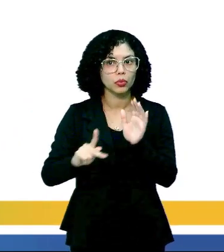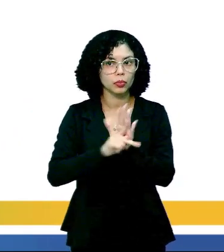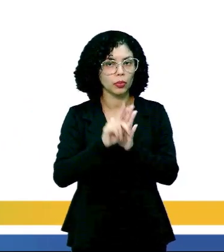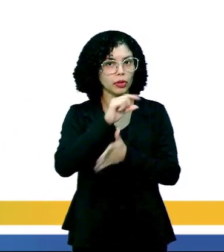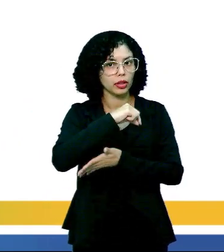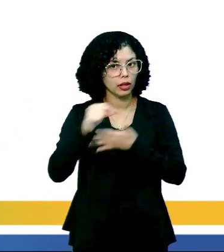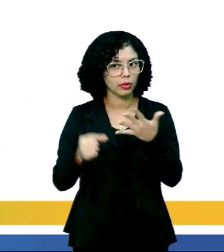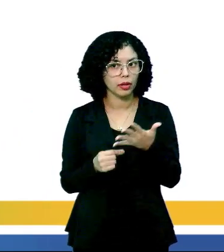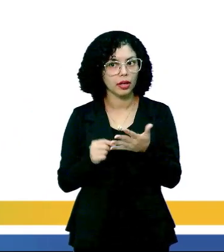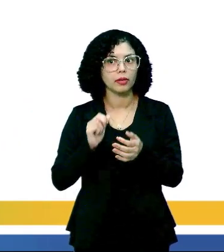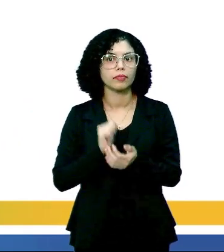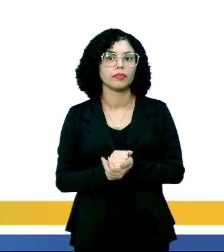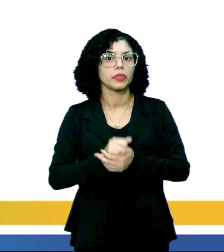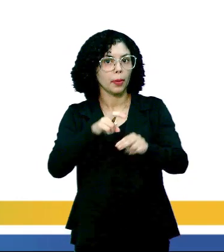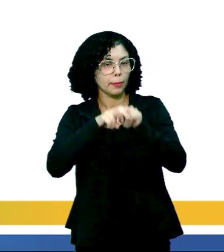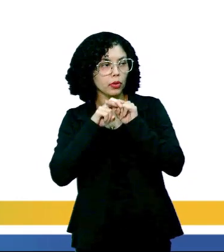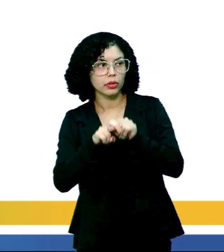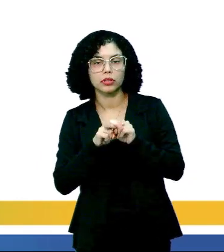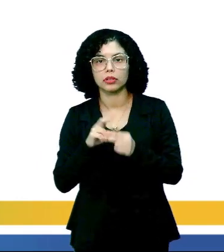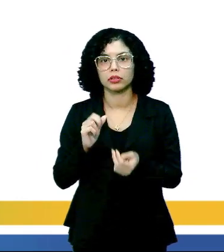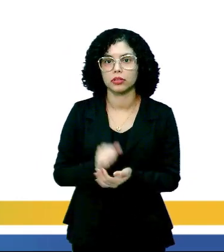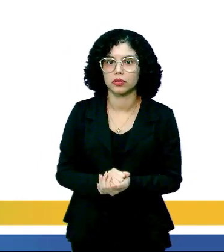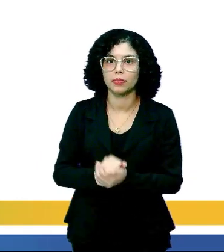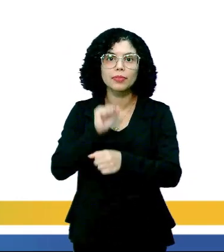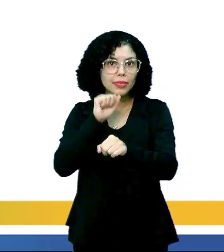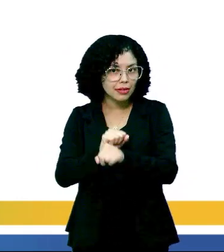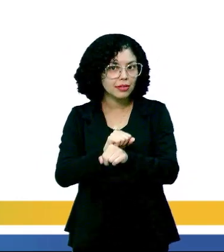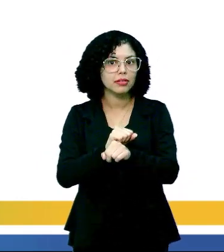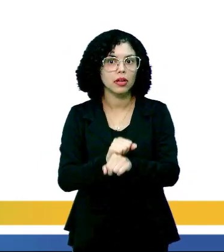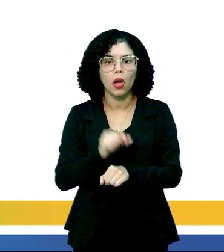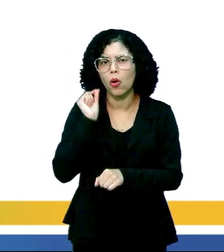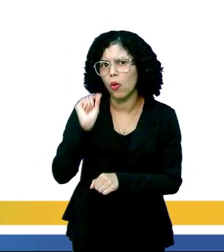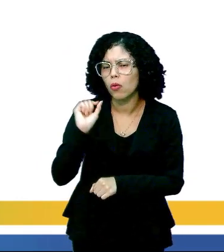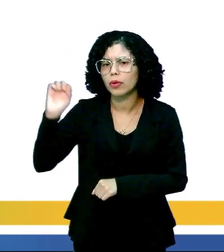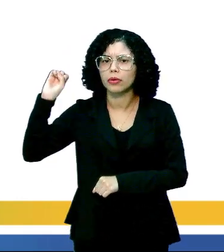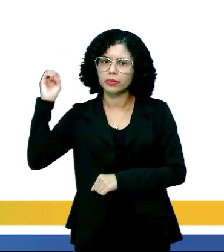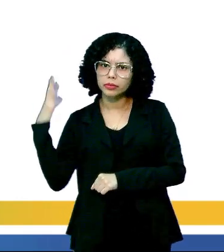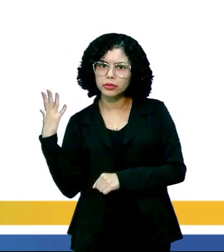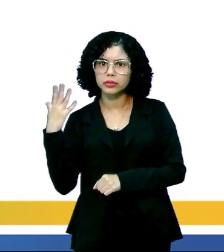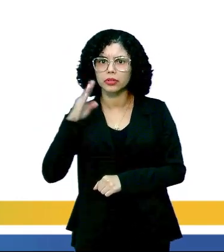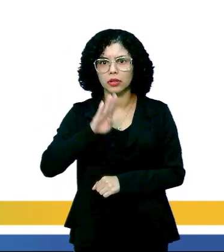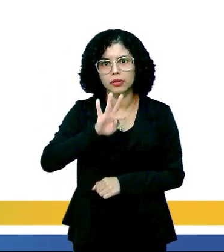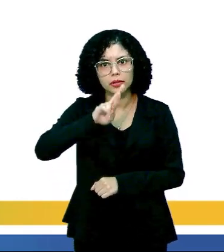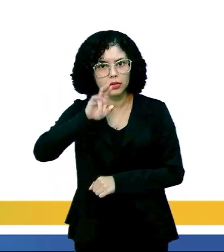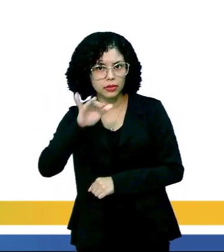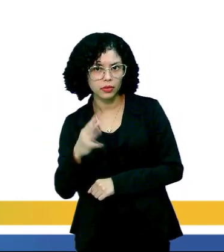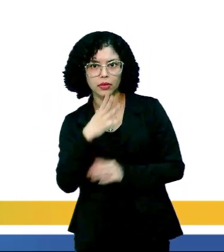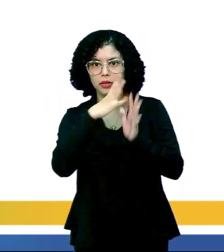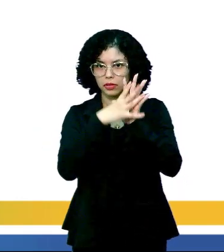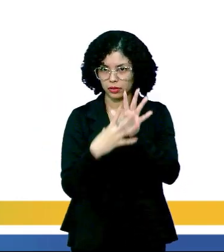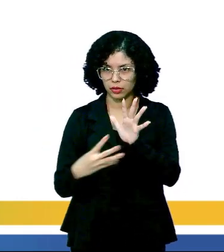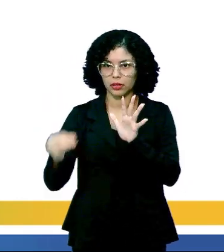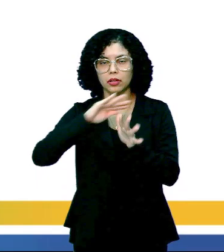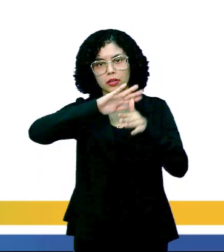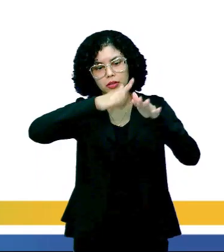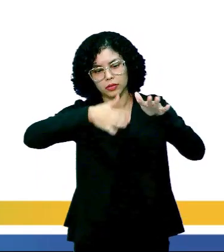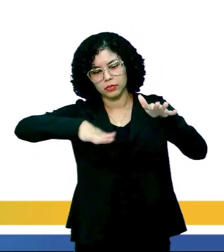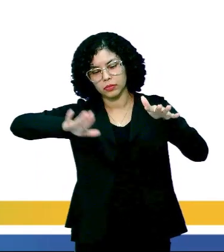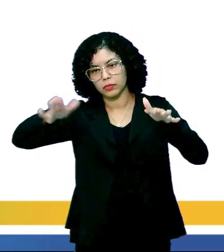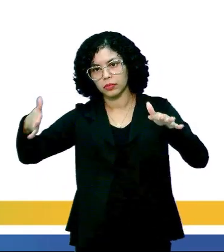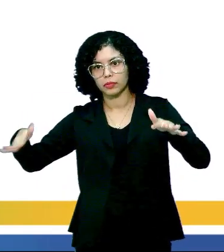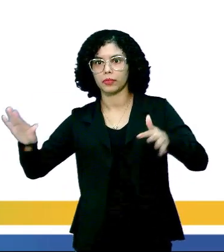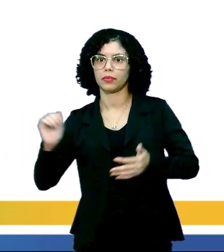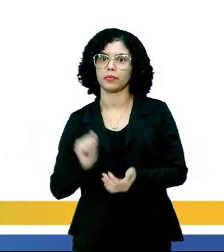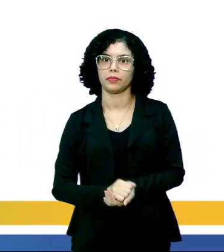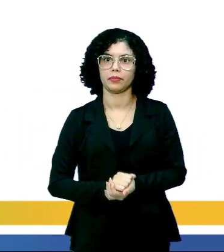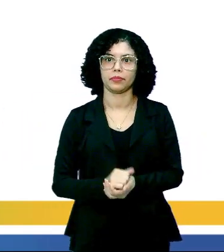elemento. Porém, esse bário ele ainda é instável. Olha o que acontece agora quando o bário emite uma onda gama. Então eu